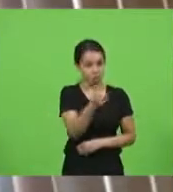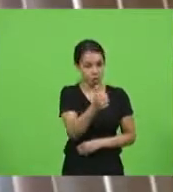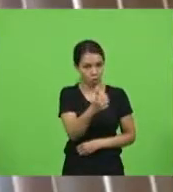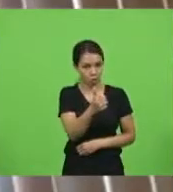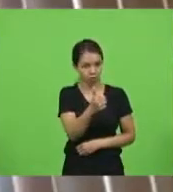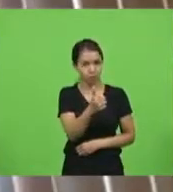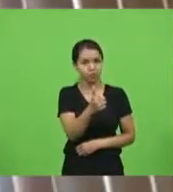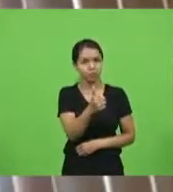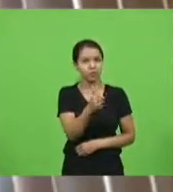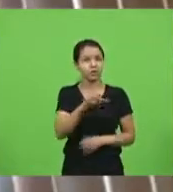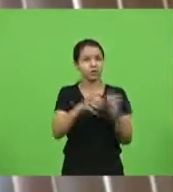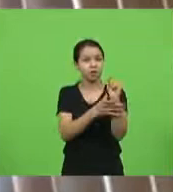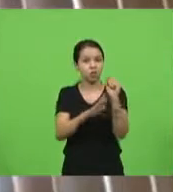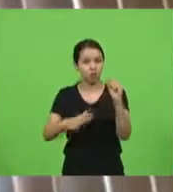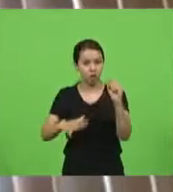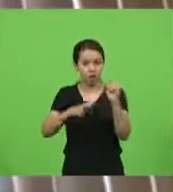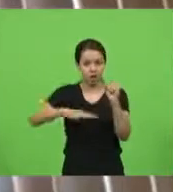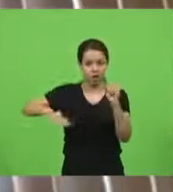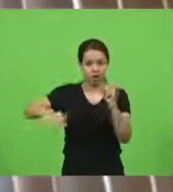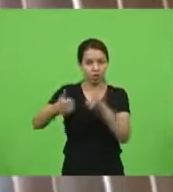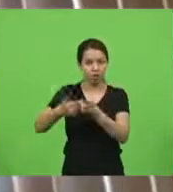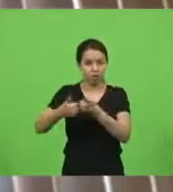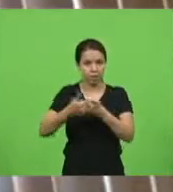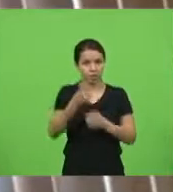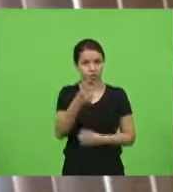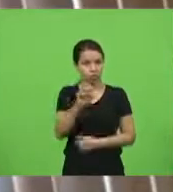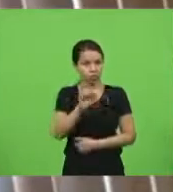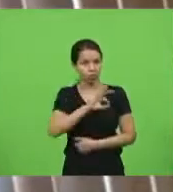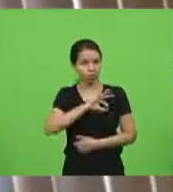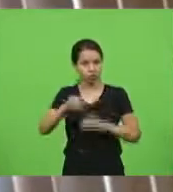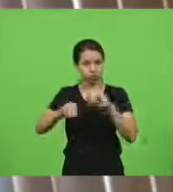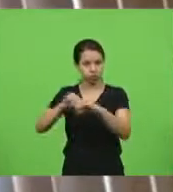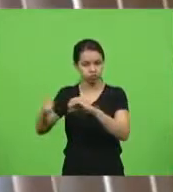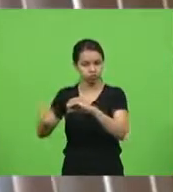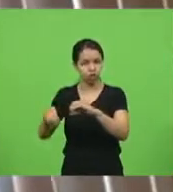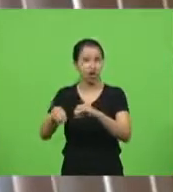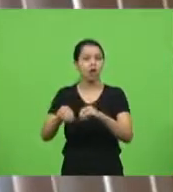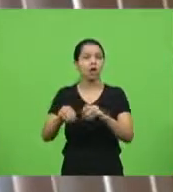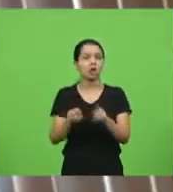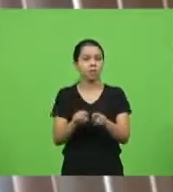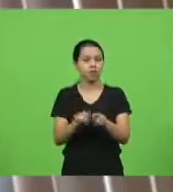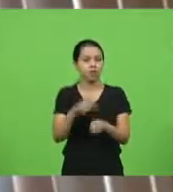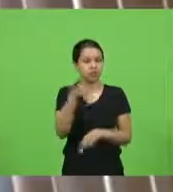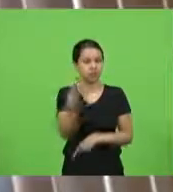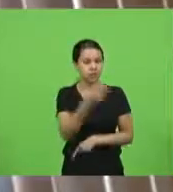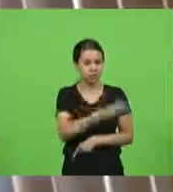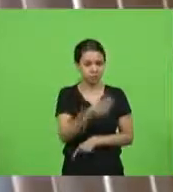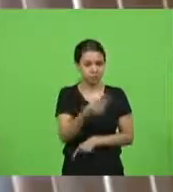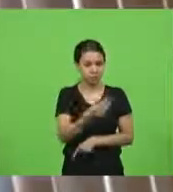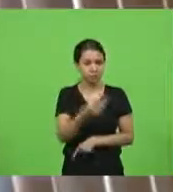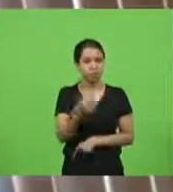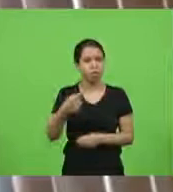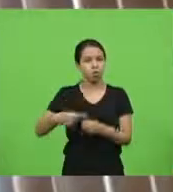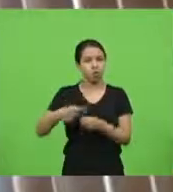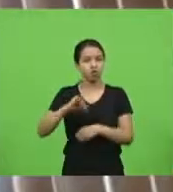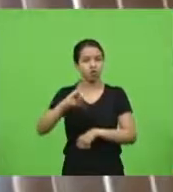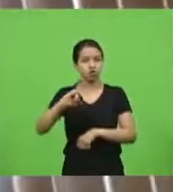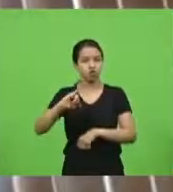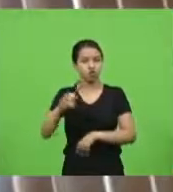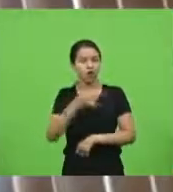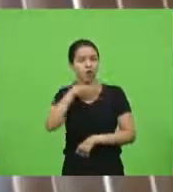e região, 28 policiais militares. E a 12ª região policial militar, Jaraguá do Sul, 13 policiais